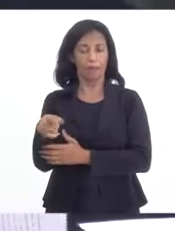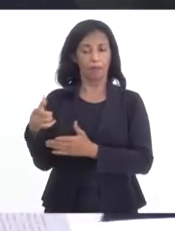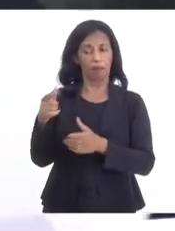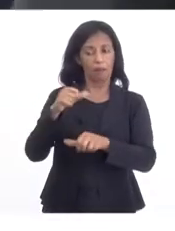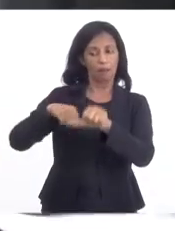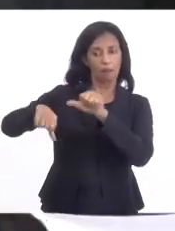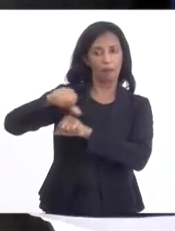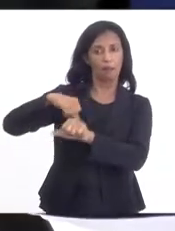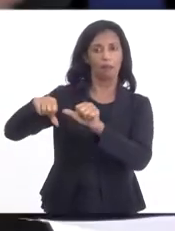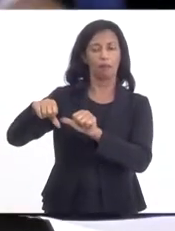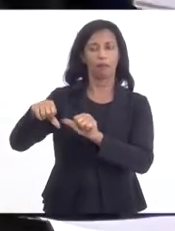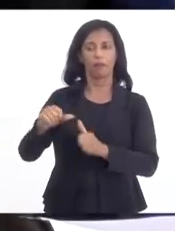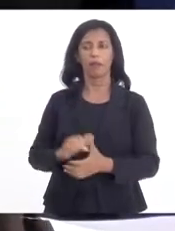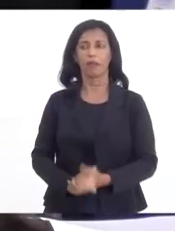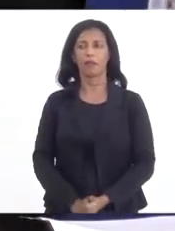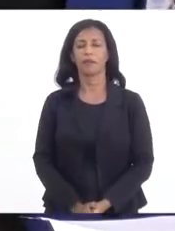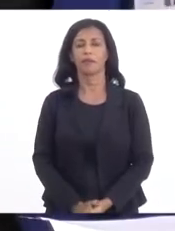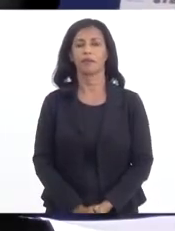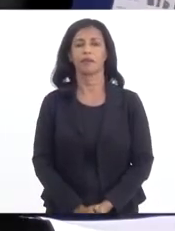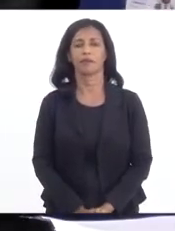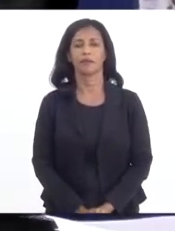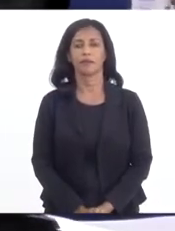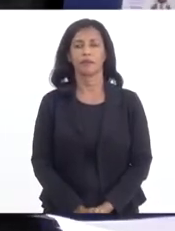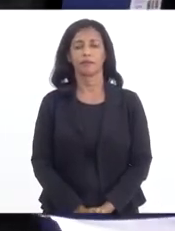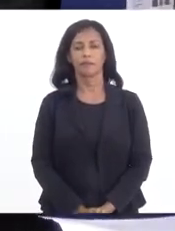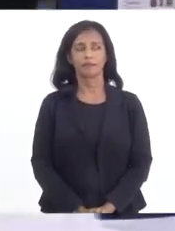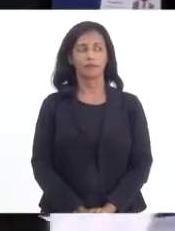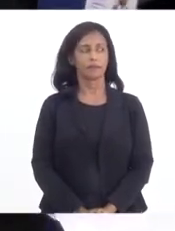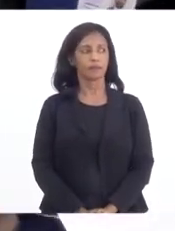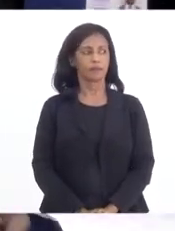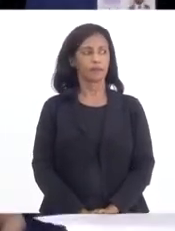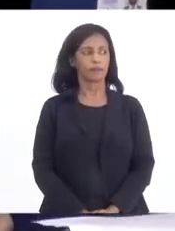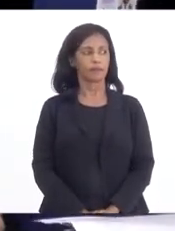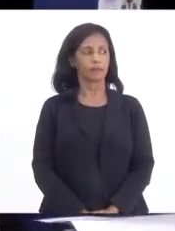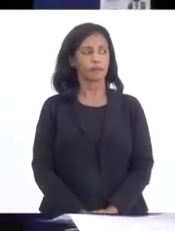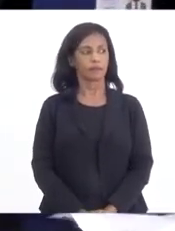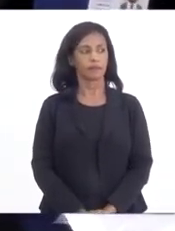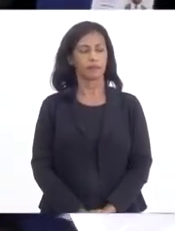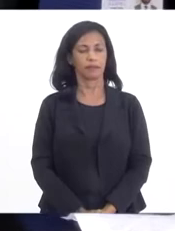ser... Um minutinho, que eu vou ir na página aqui.